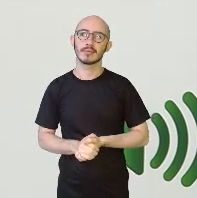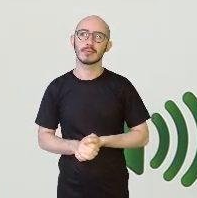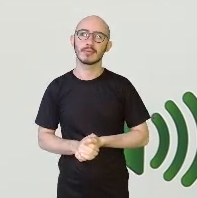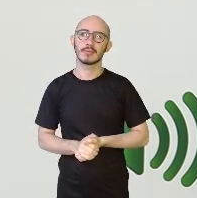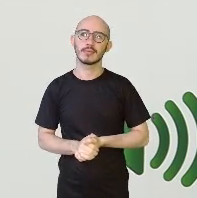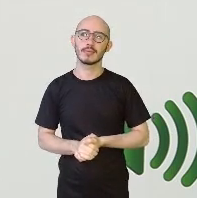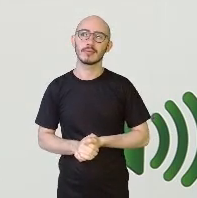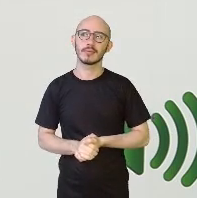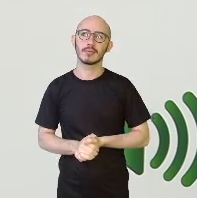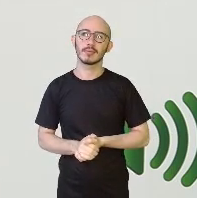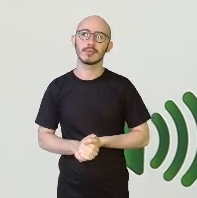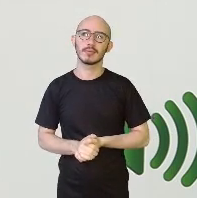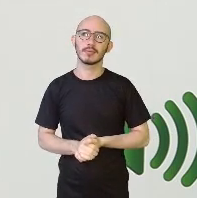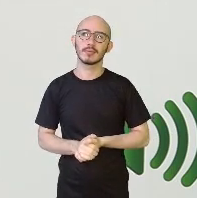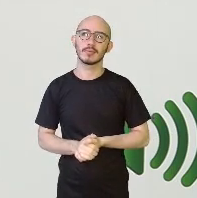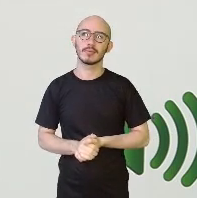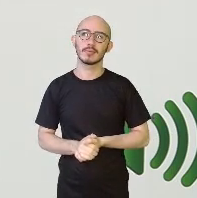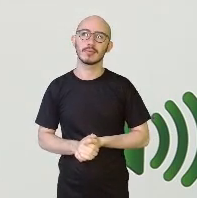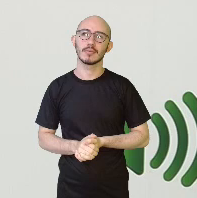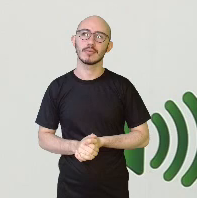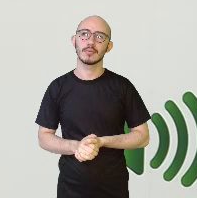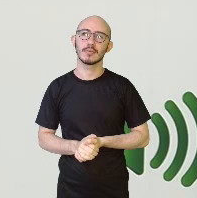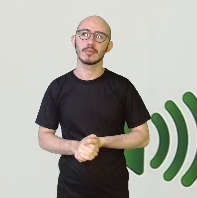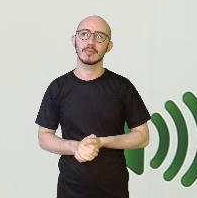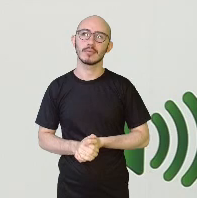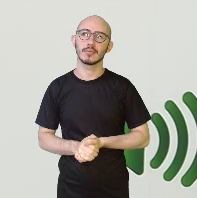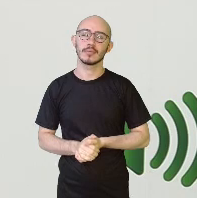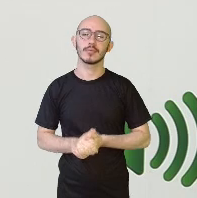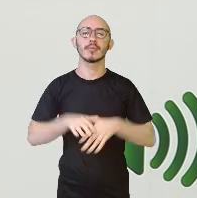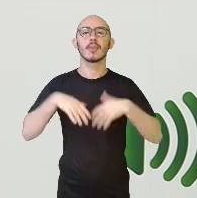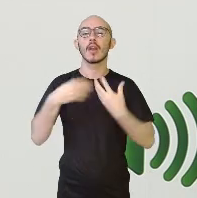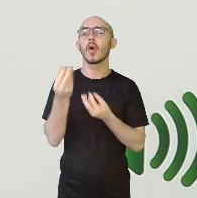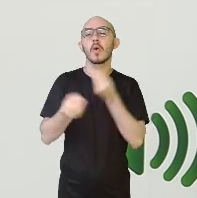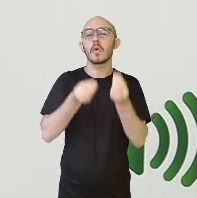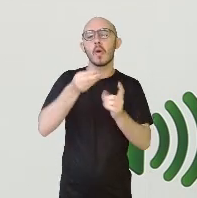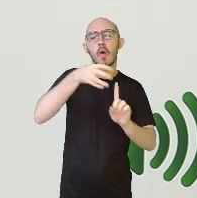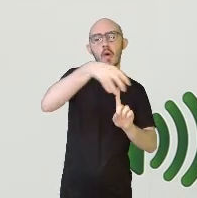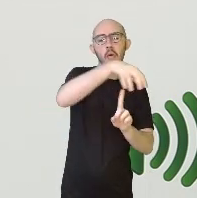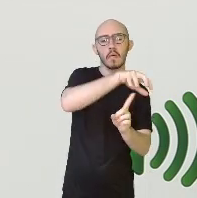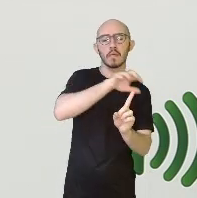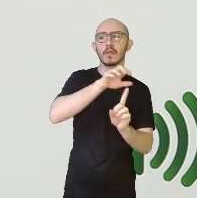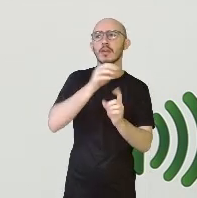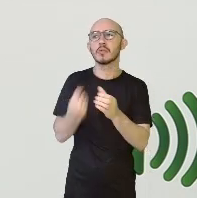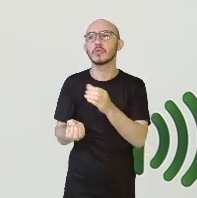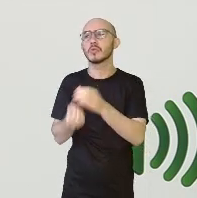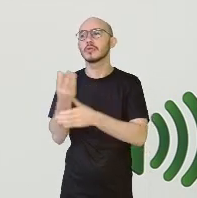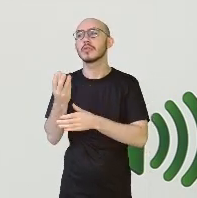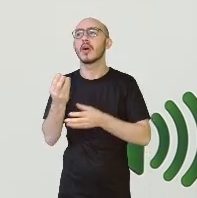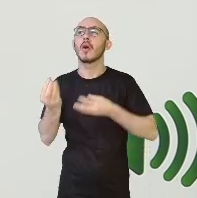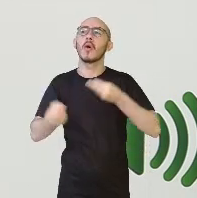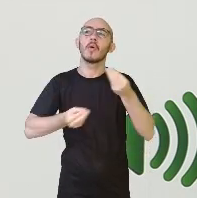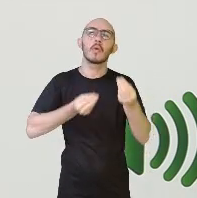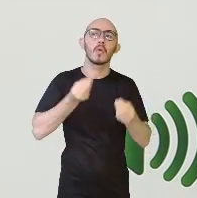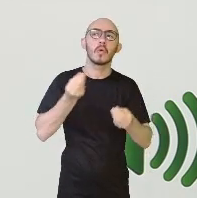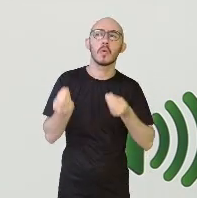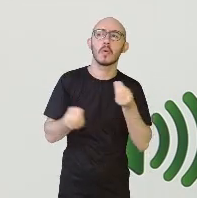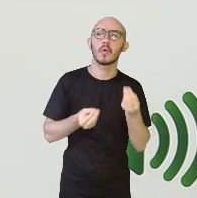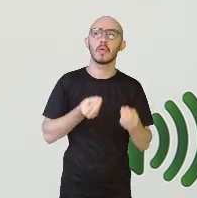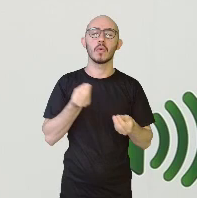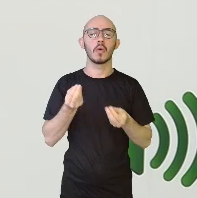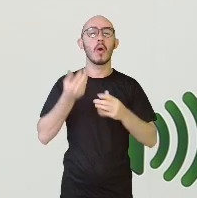Nós vamos relembrar o frevo. Como surgiu aqui, como